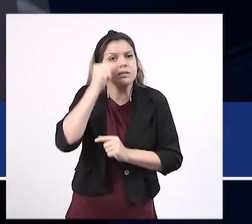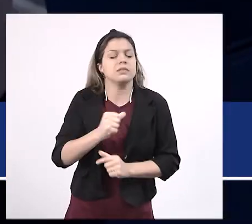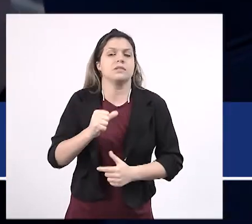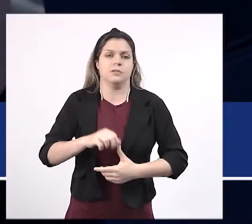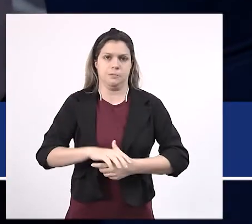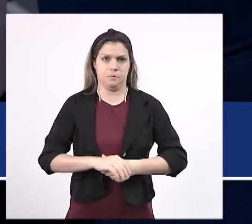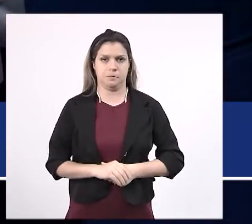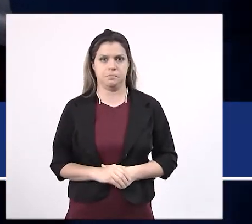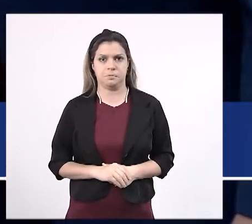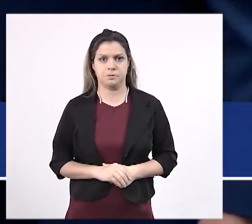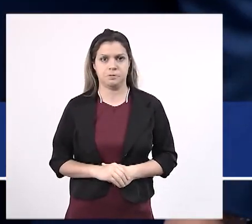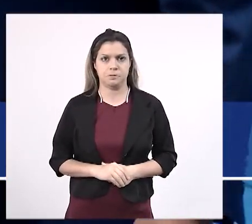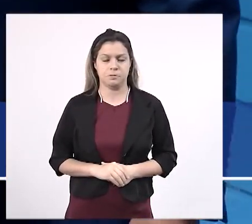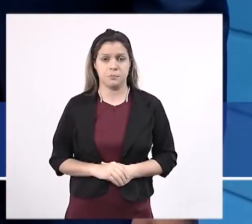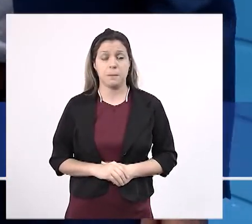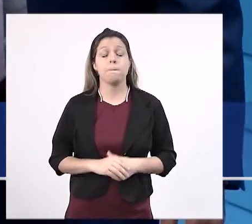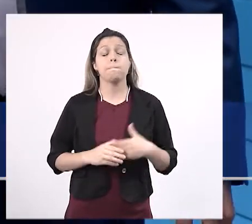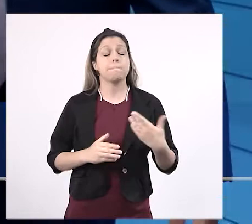na sociedade.